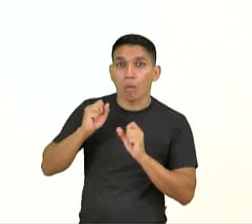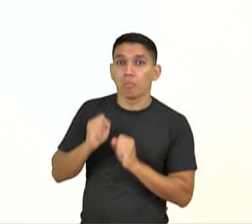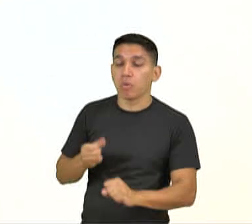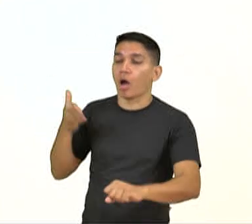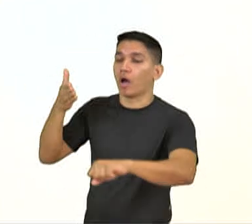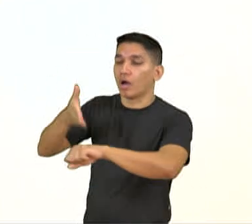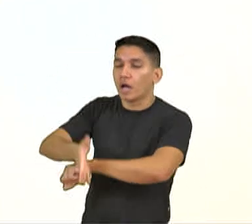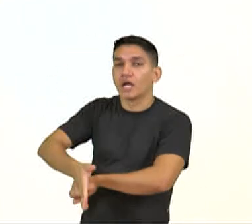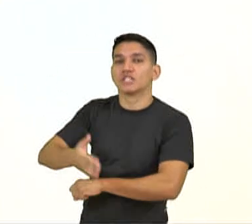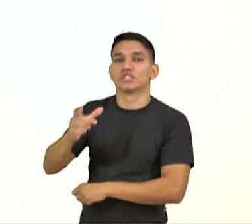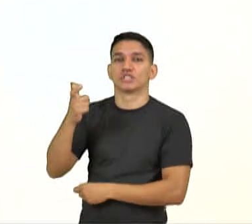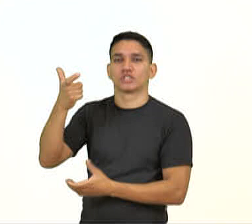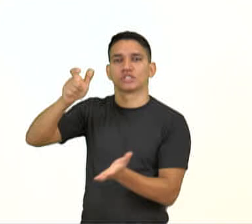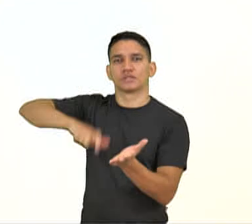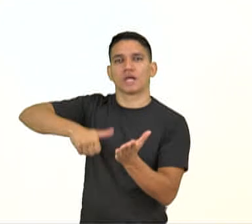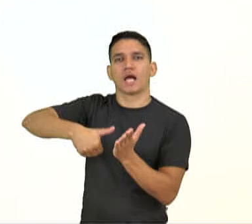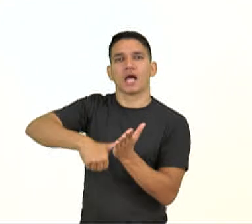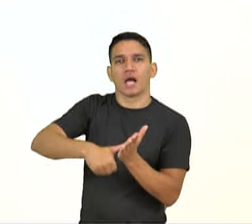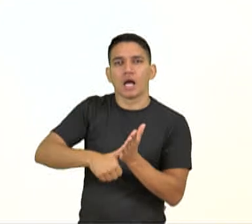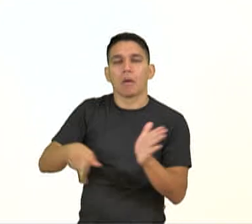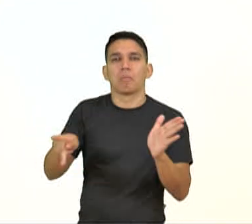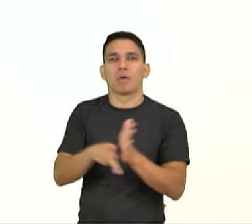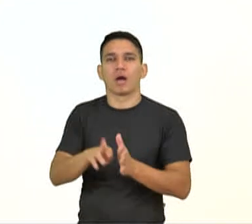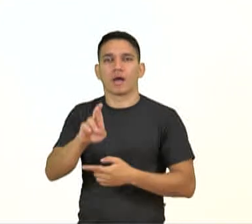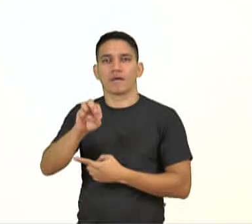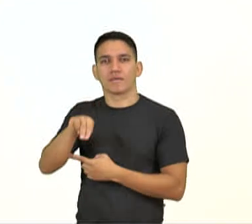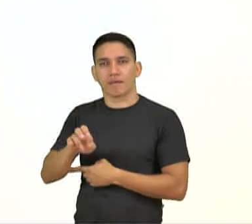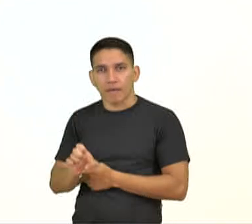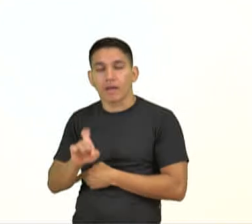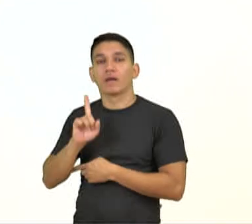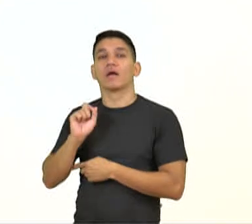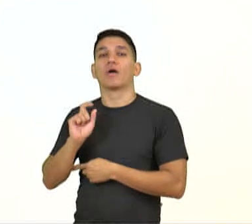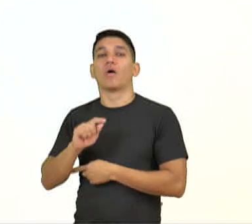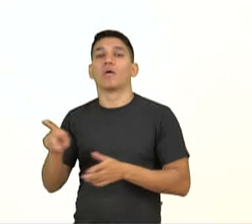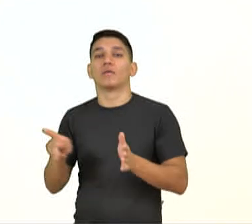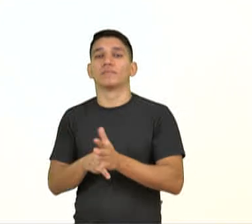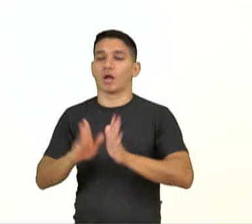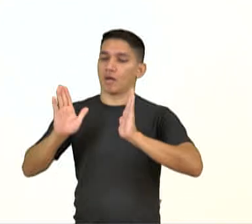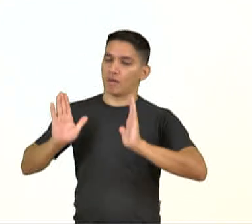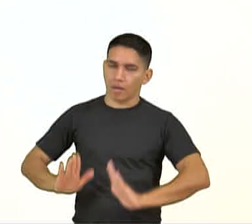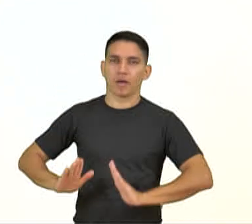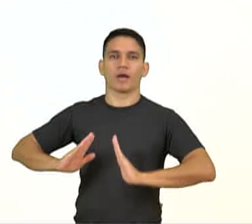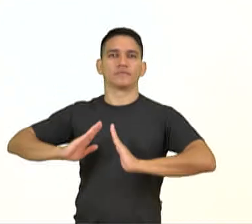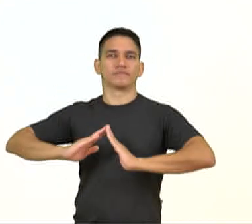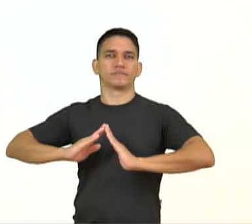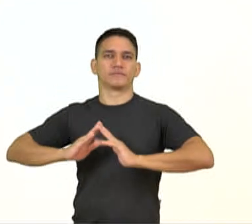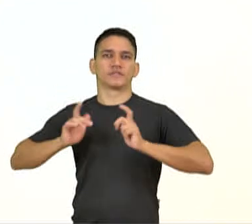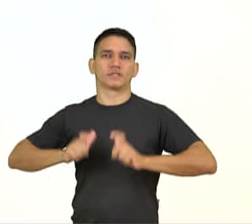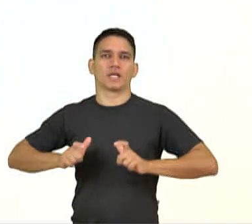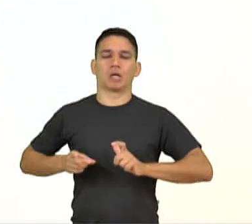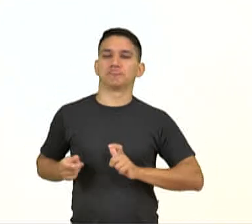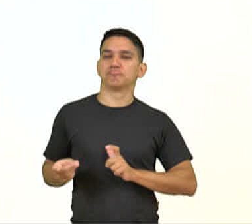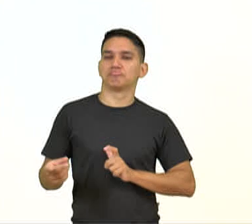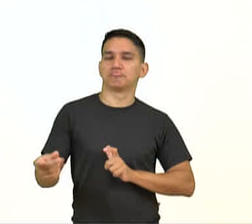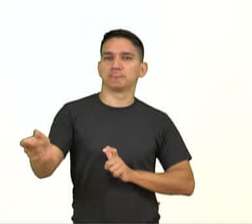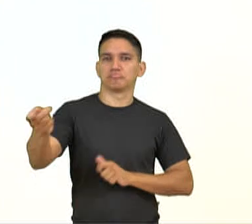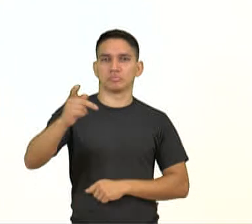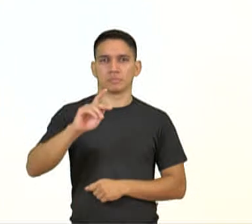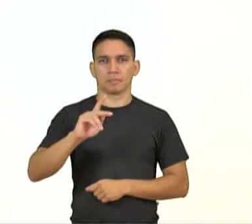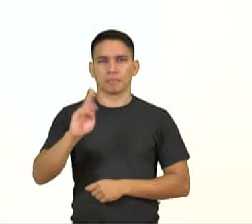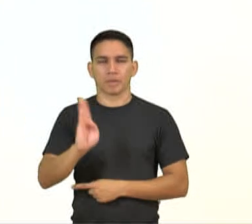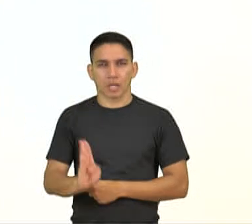de registro nacional migratório e passa a ter autorização de residência por prazo indeterminado